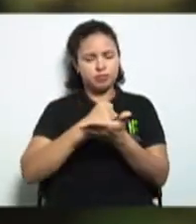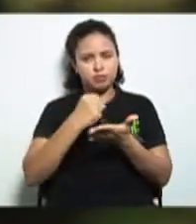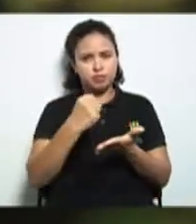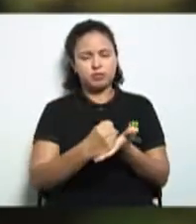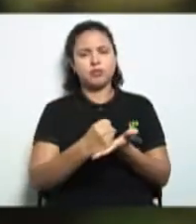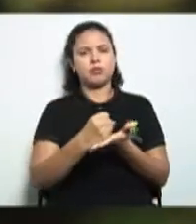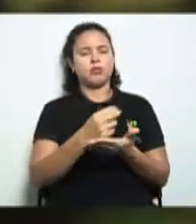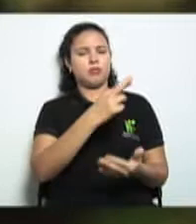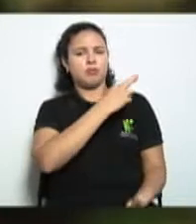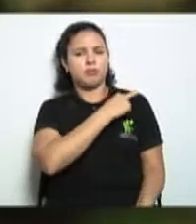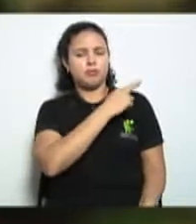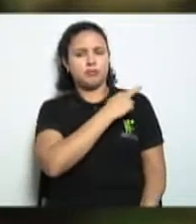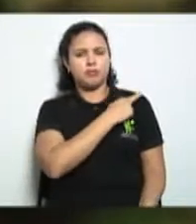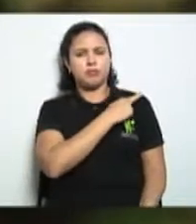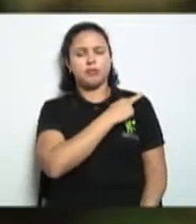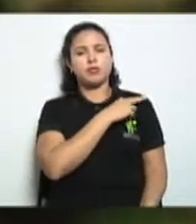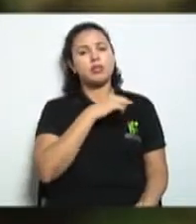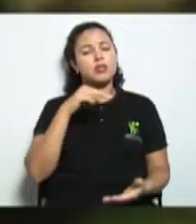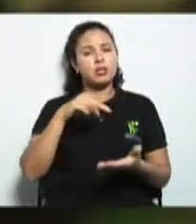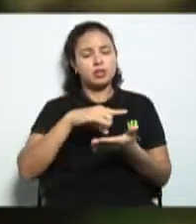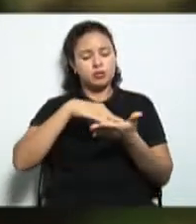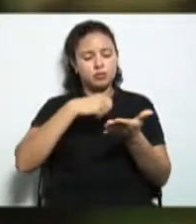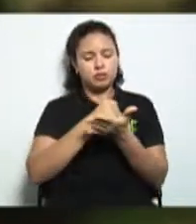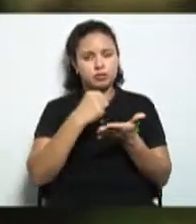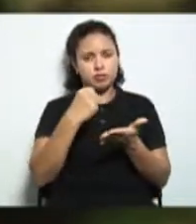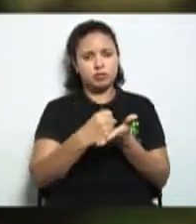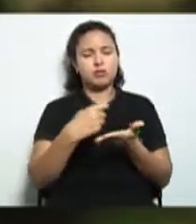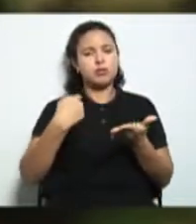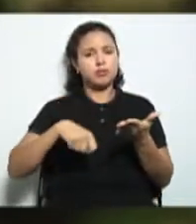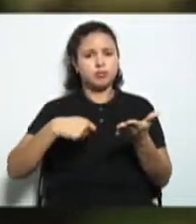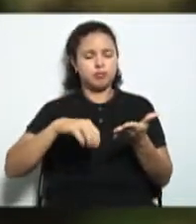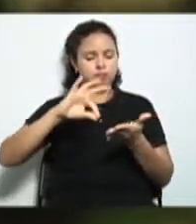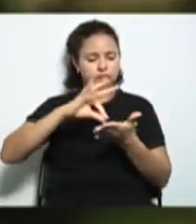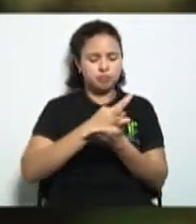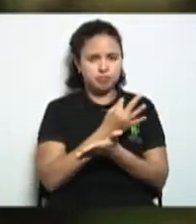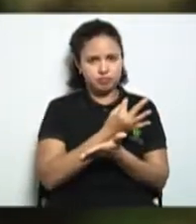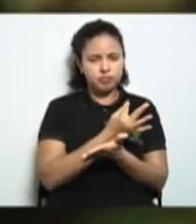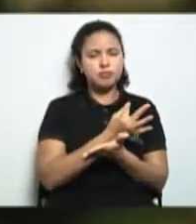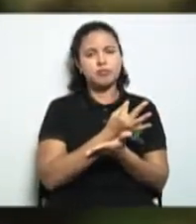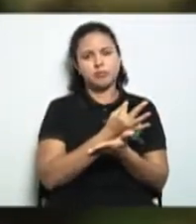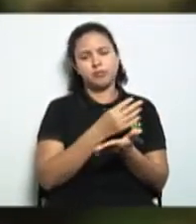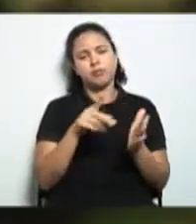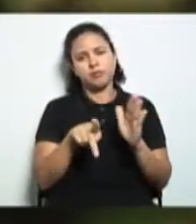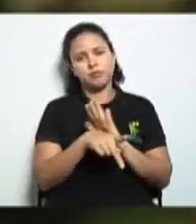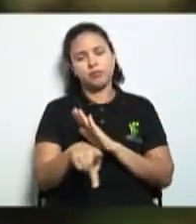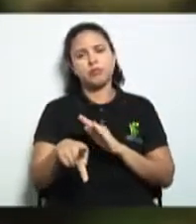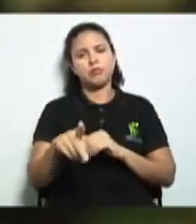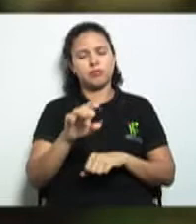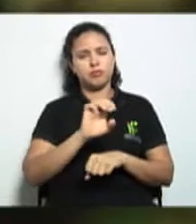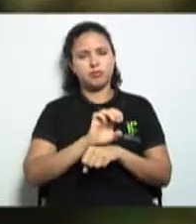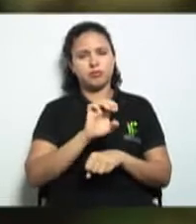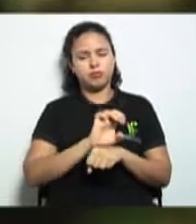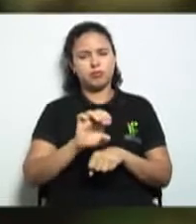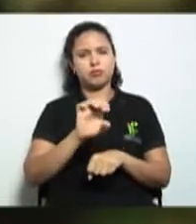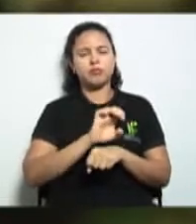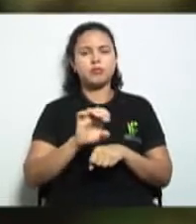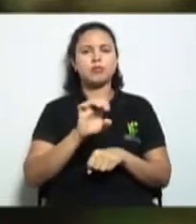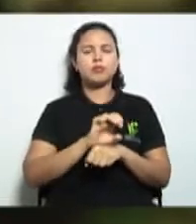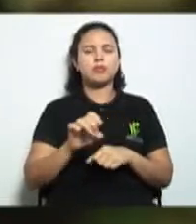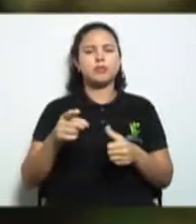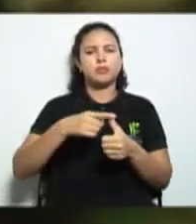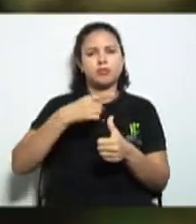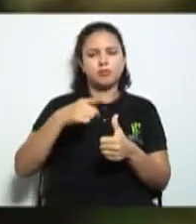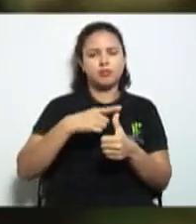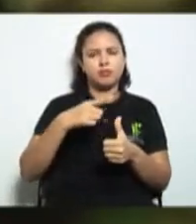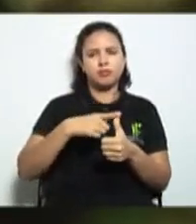e a concedente. E esse termo de compromisso deve estar avistado pelo estagiário. E uma das suas obrigações também é que ele